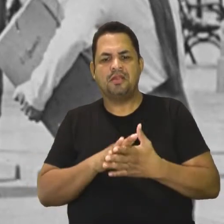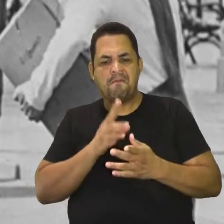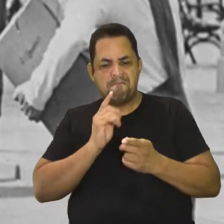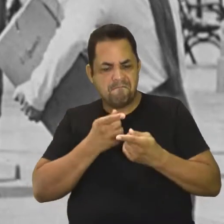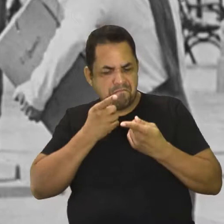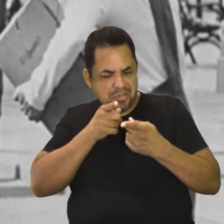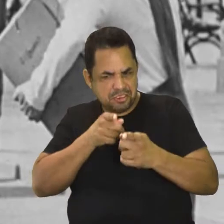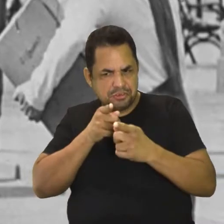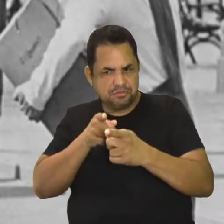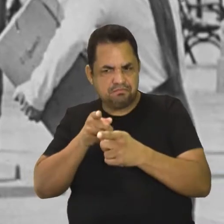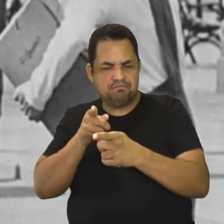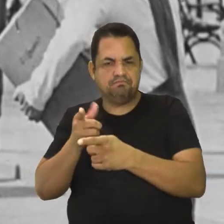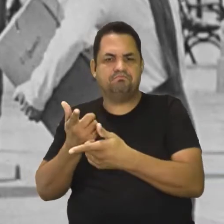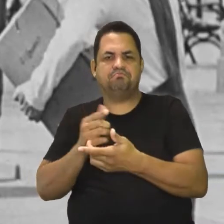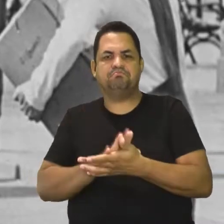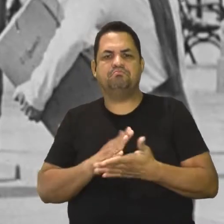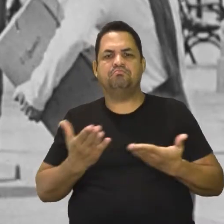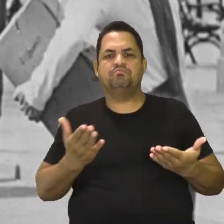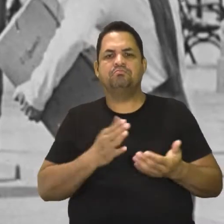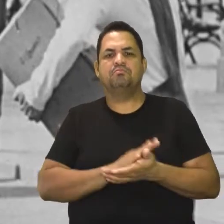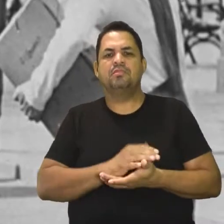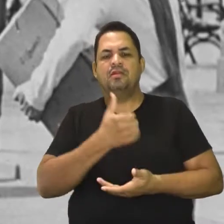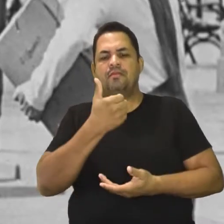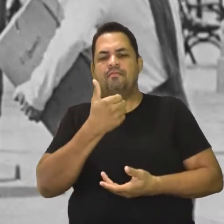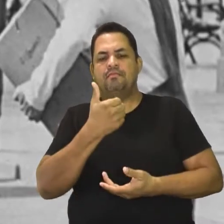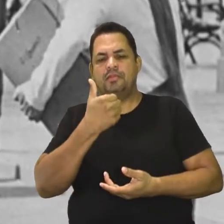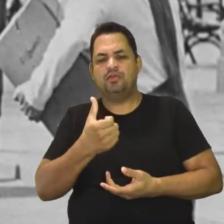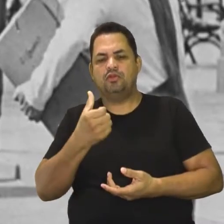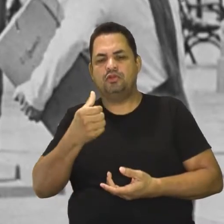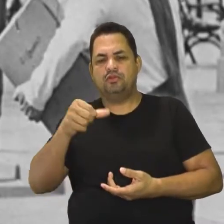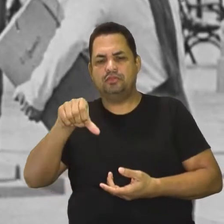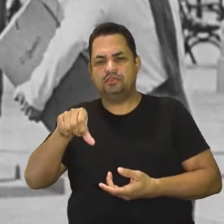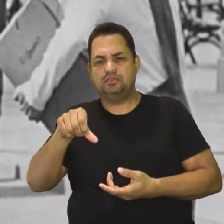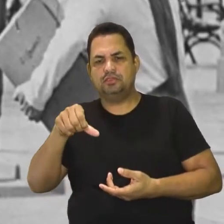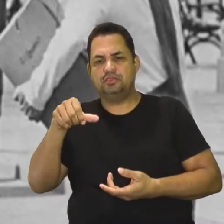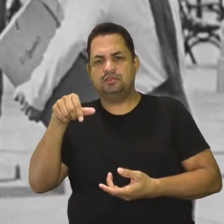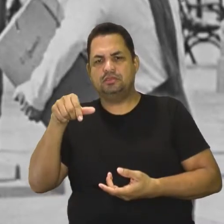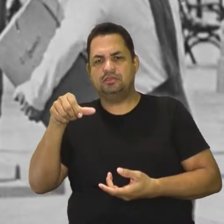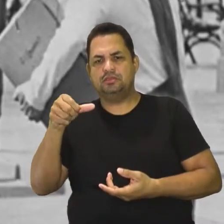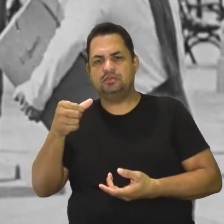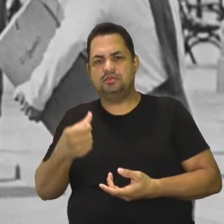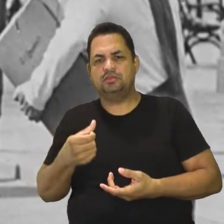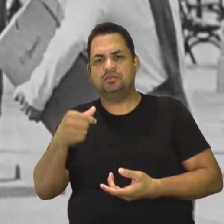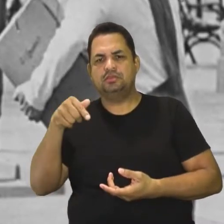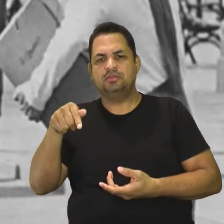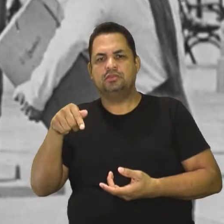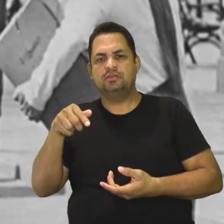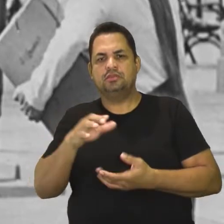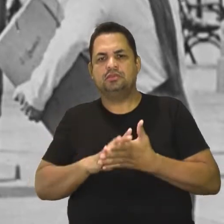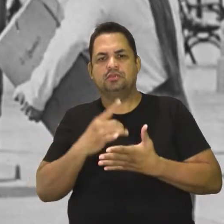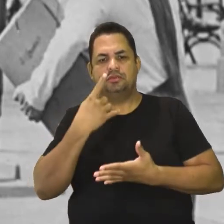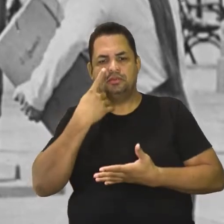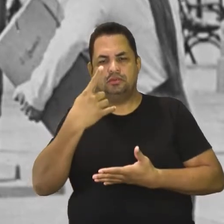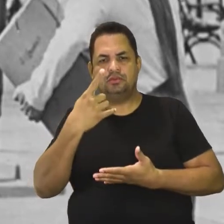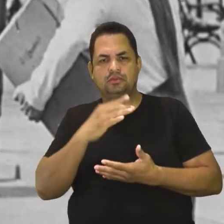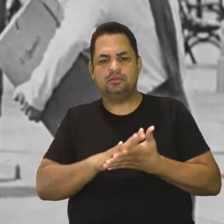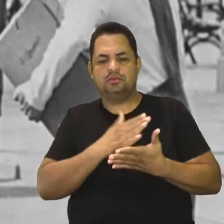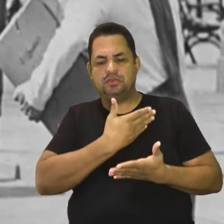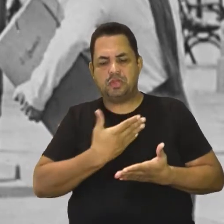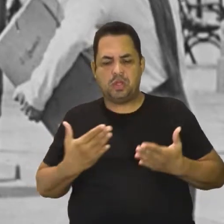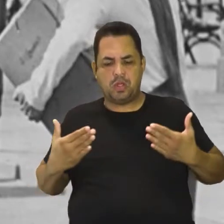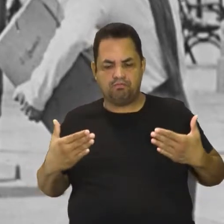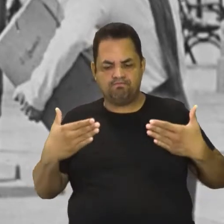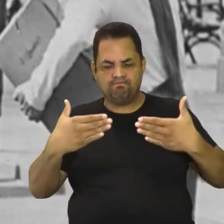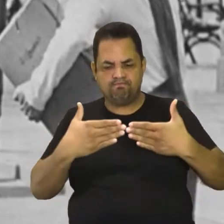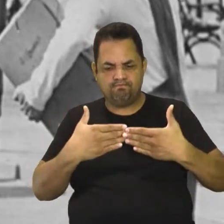perseguidos implacavelmente. A partir de 1967, nós vamos ver esse regime se fechar,